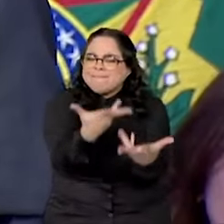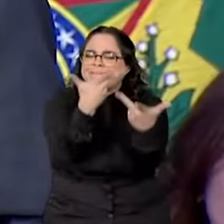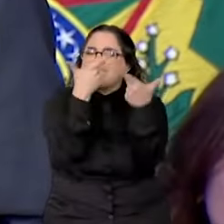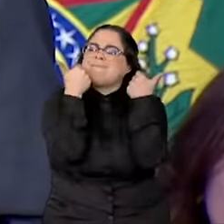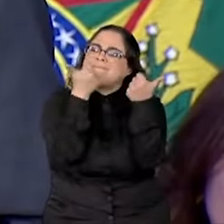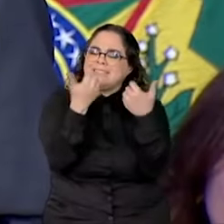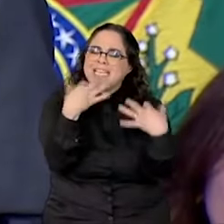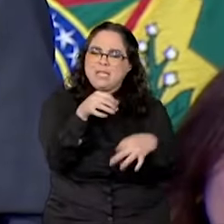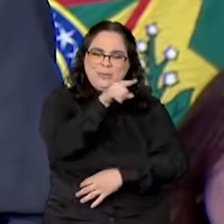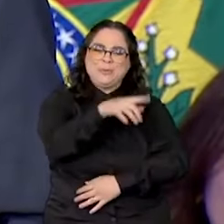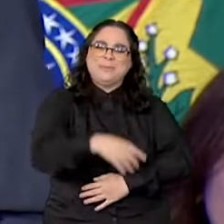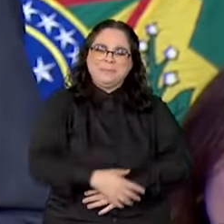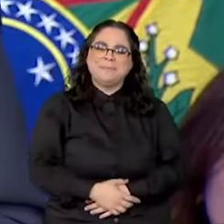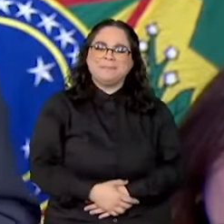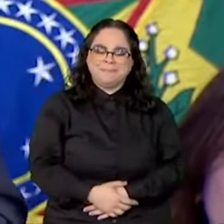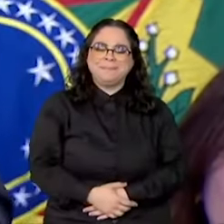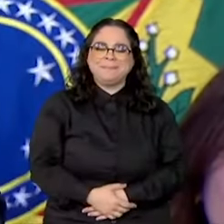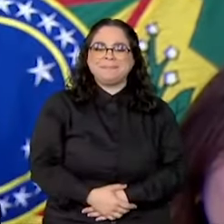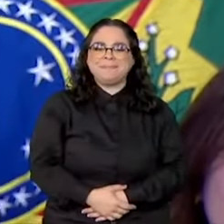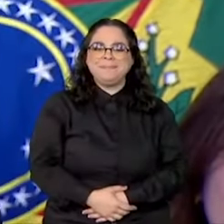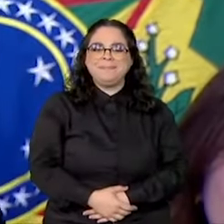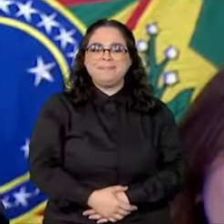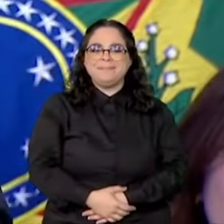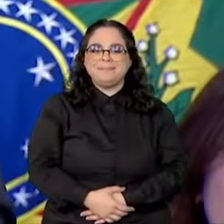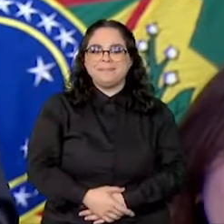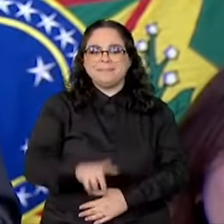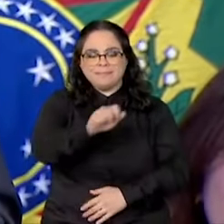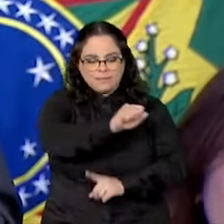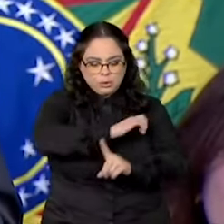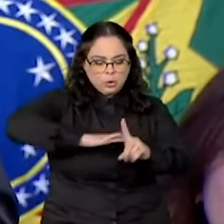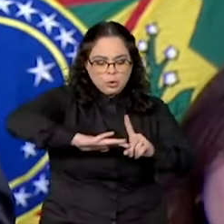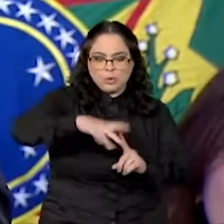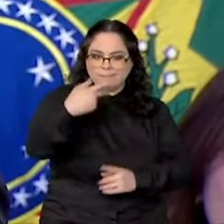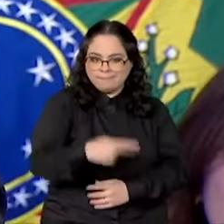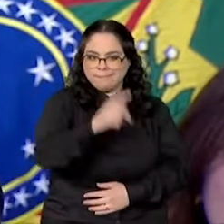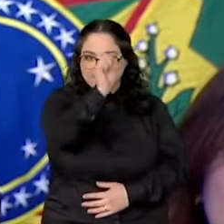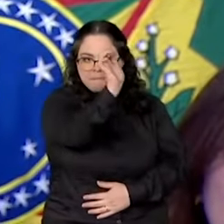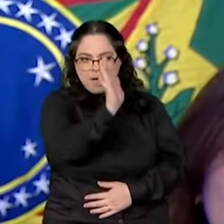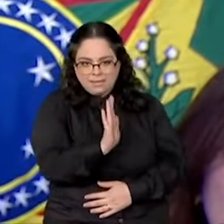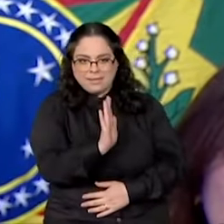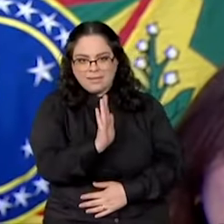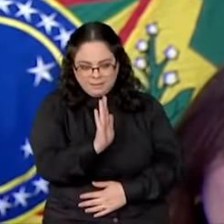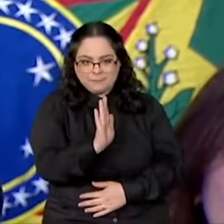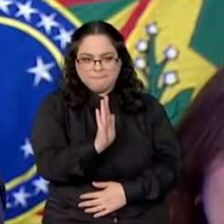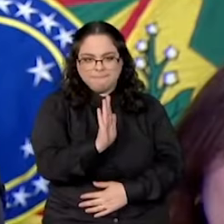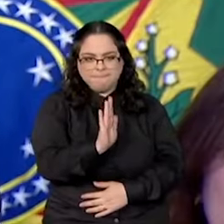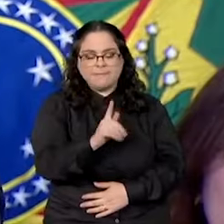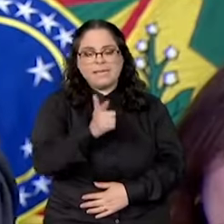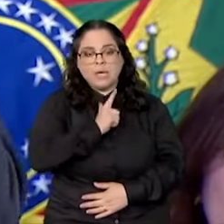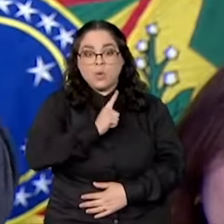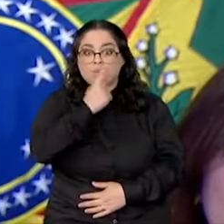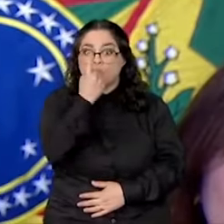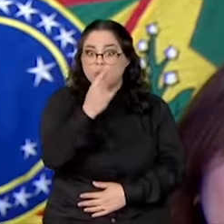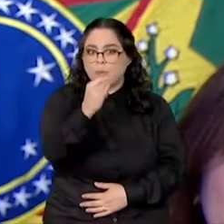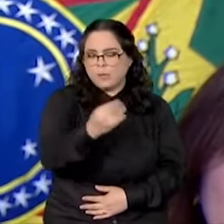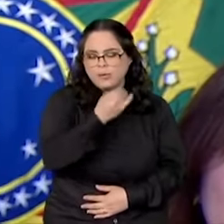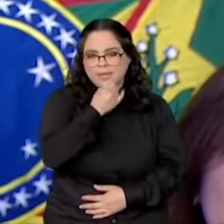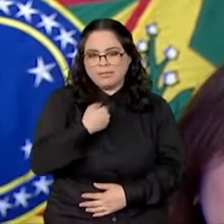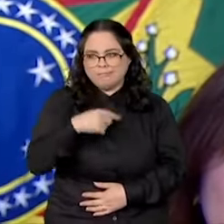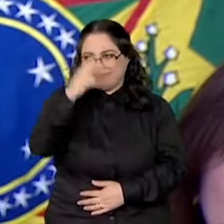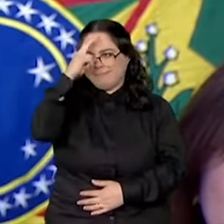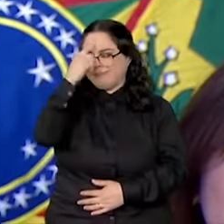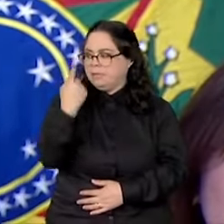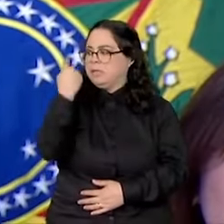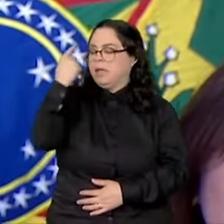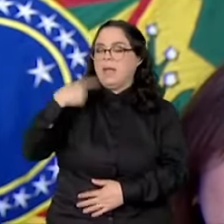isso, gente. A sociedade brasileira, ela, quando tem uma oportunidade, eu lembro que quando eu